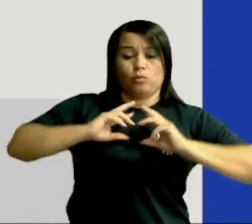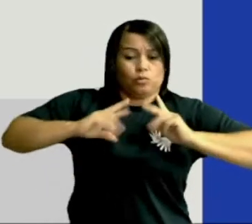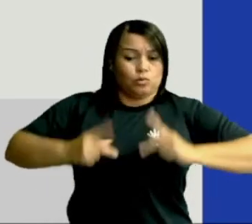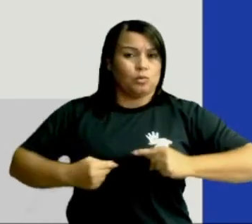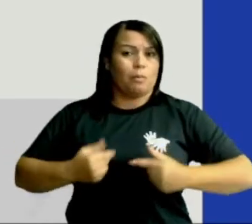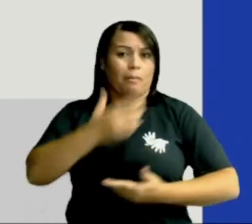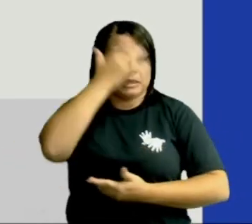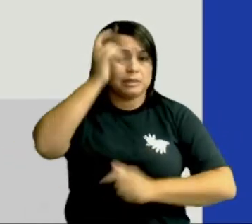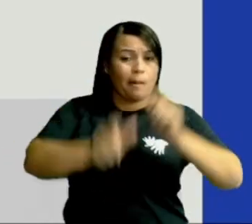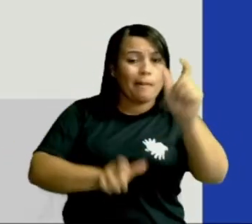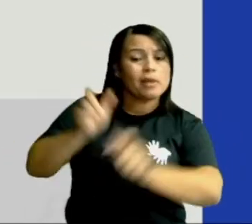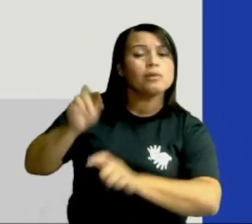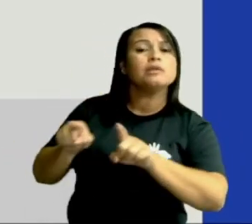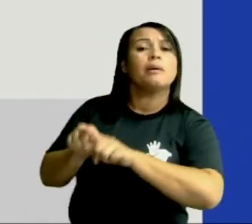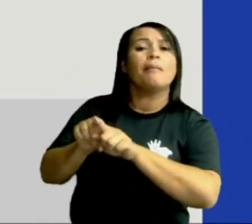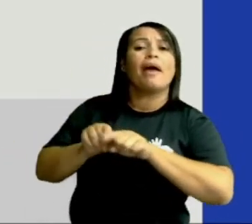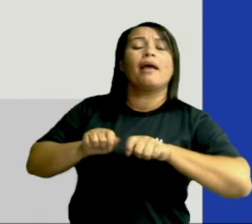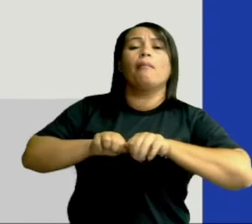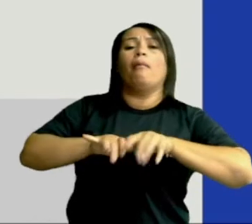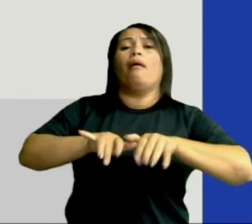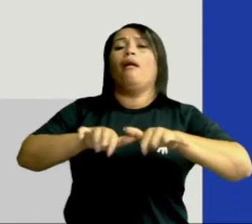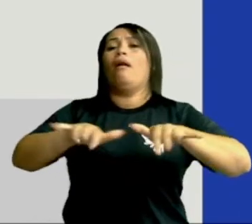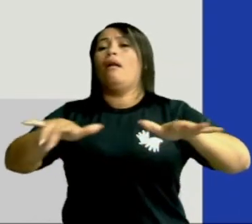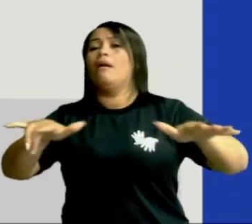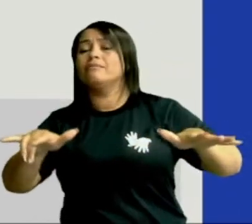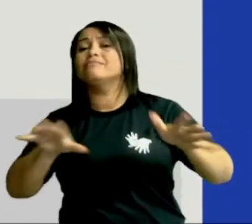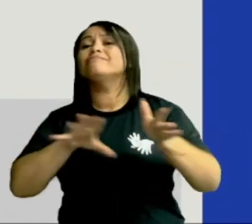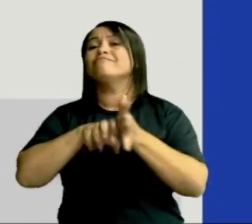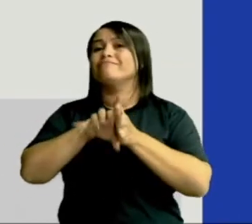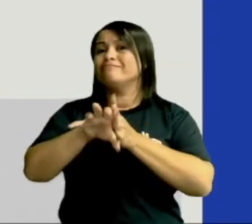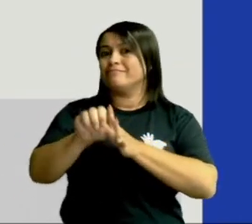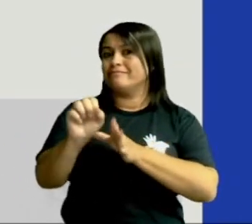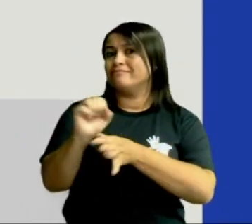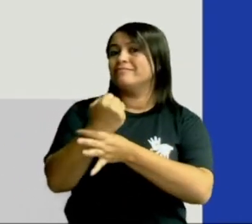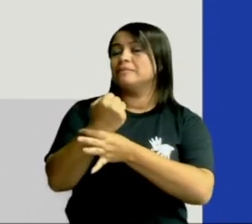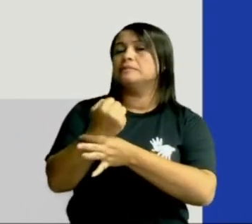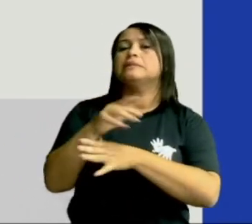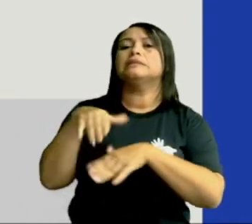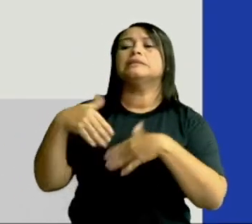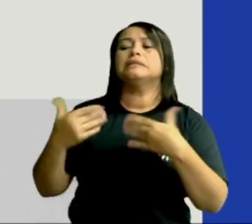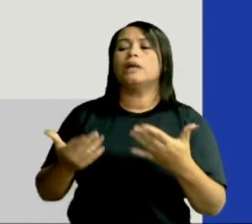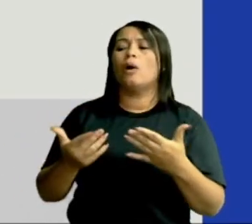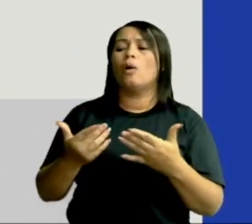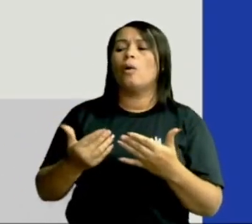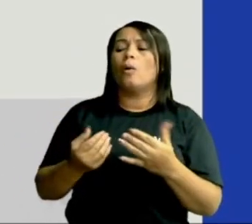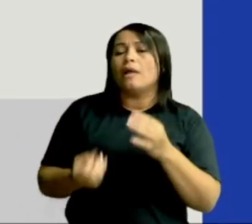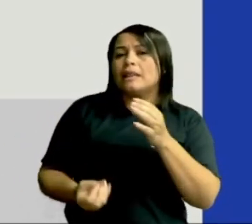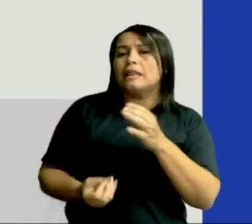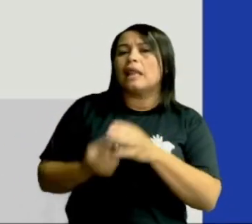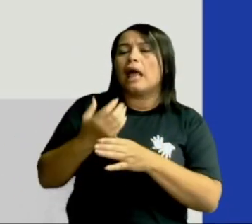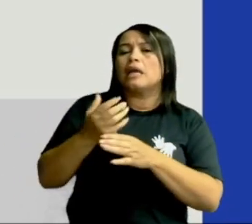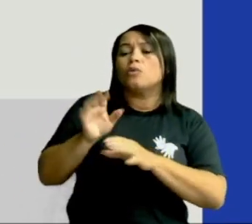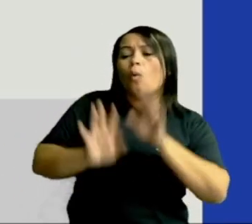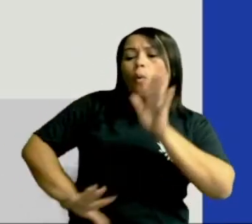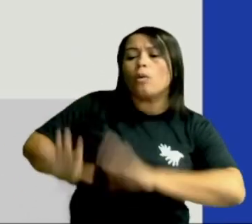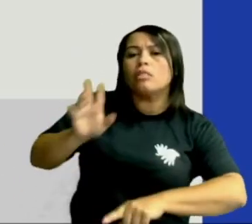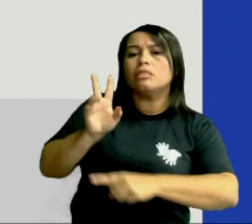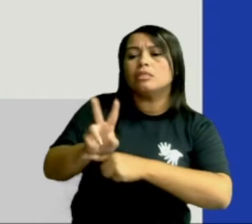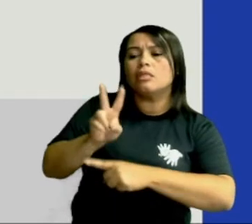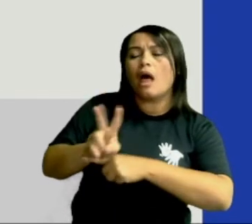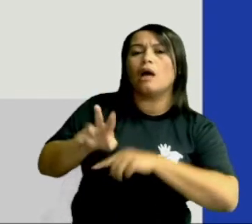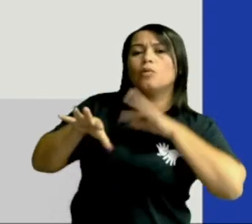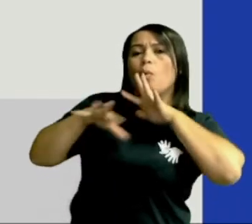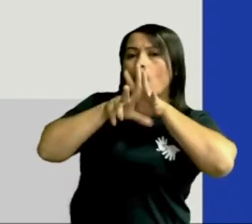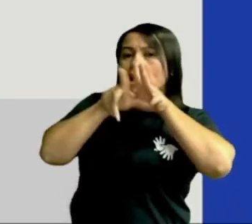humanos, a proliferação de bactérias resistentes. Então, desde a criação animal, a saúde